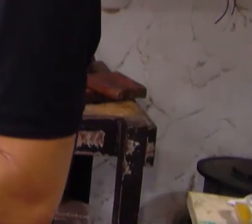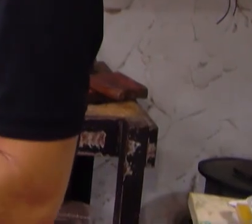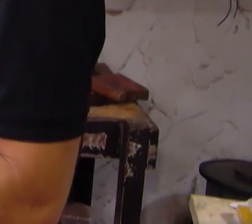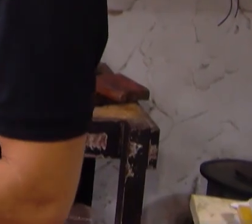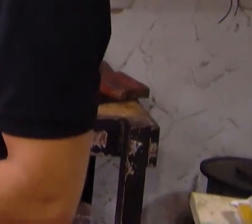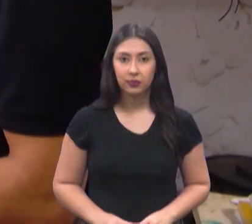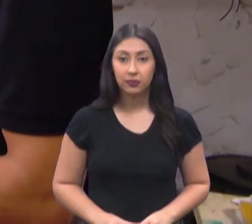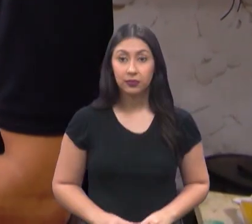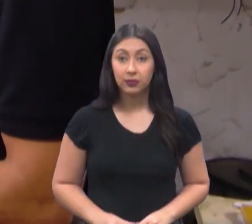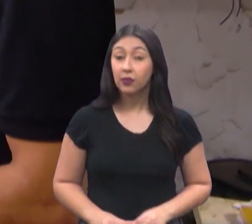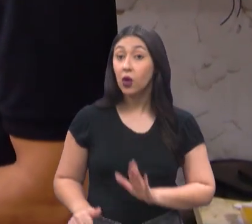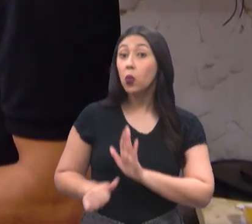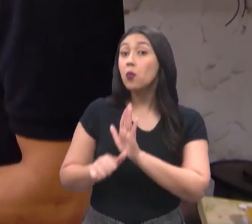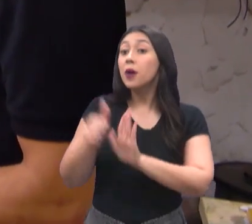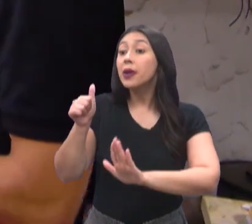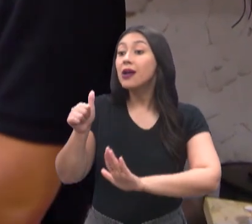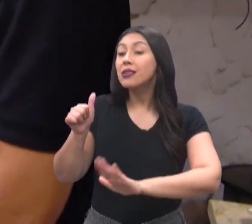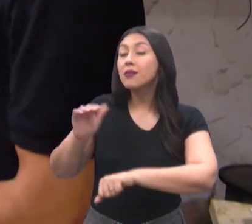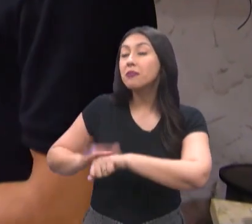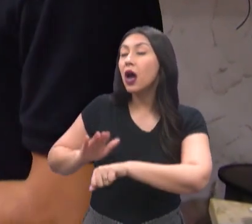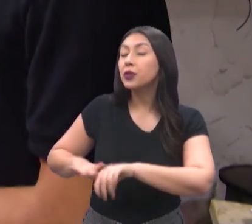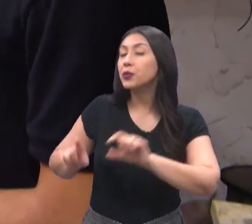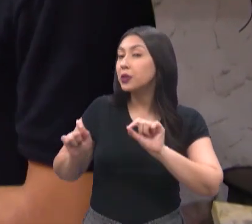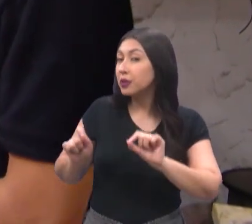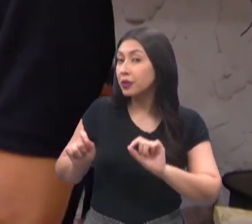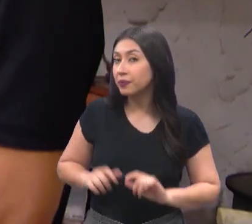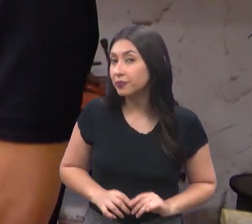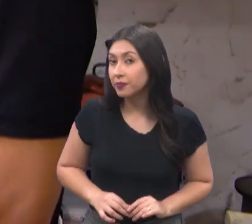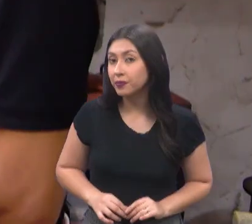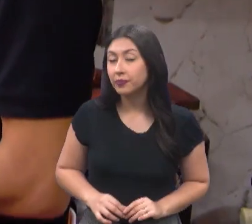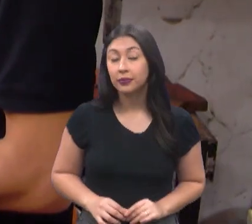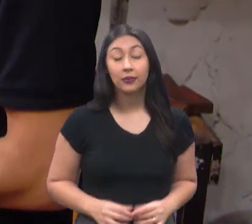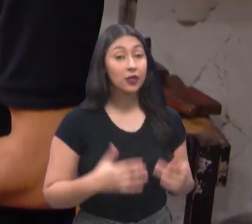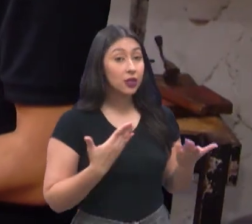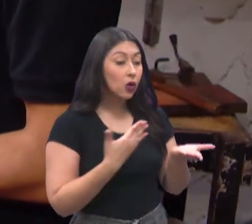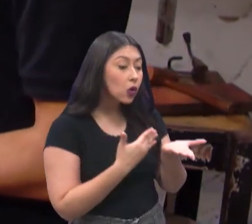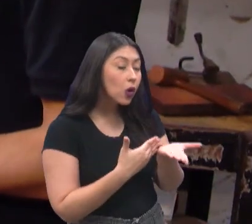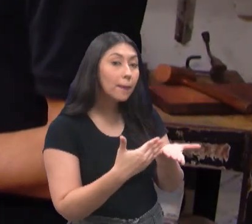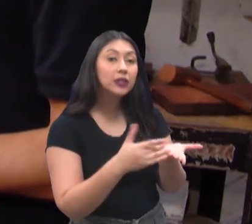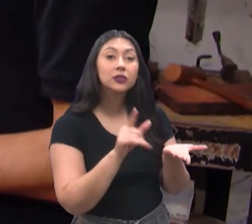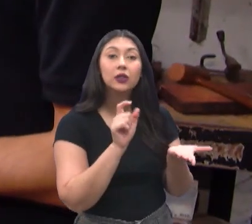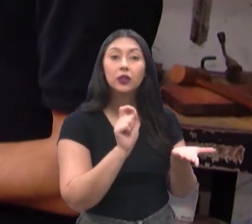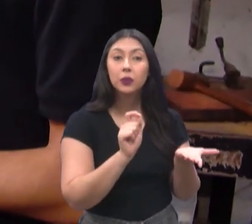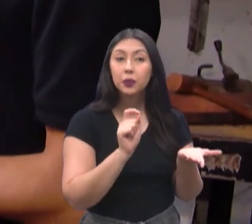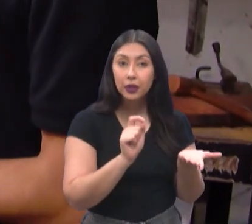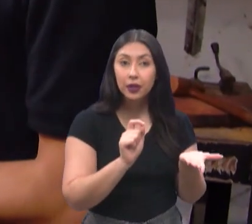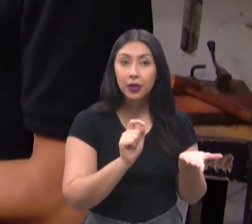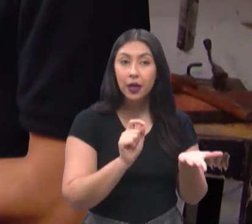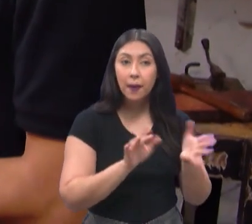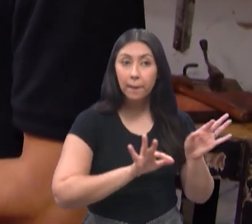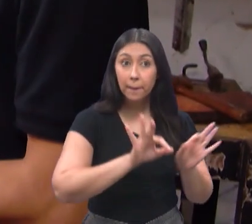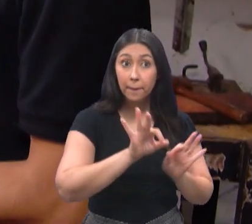Camila, qual é o primeiro passo na confecção de uma joia? Como tudo isso começa? Bom, começa que a primeira coisa é preparar